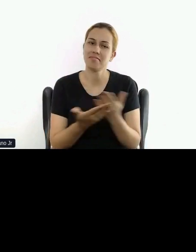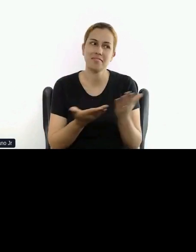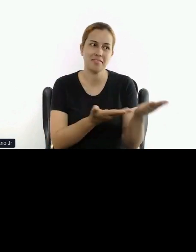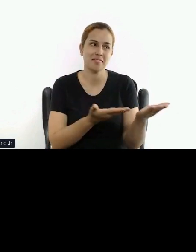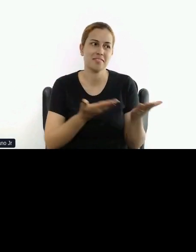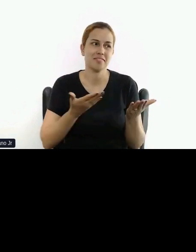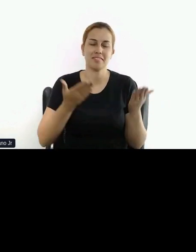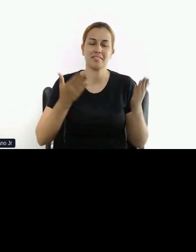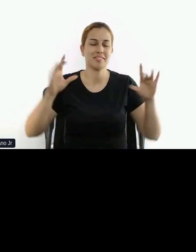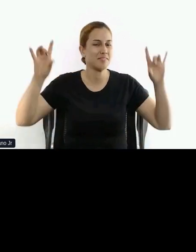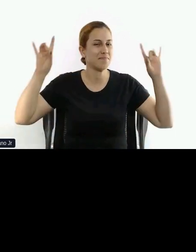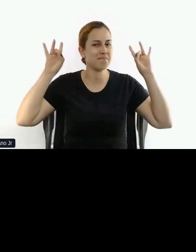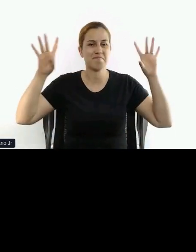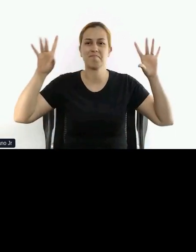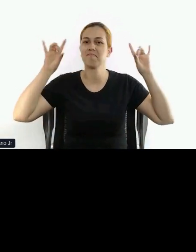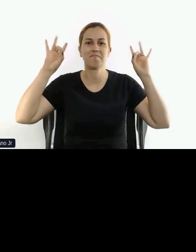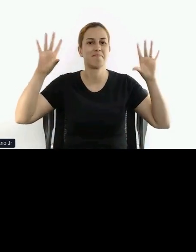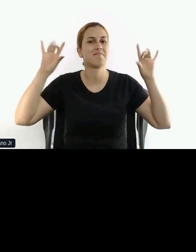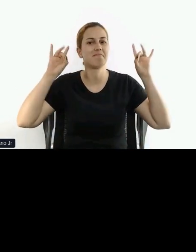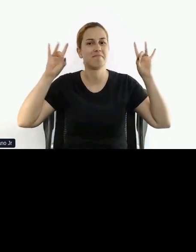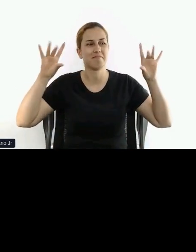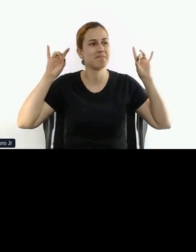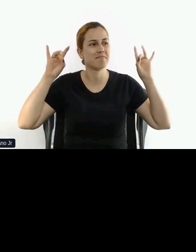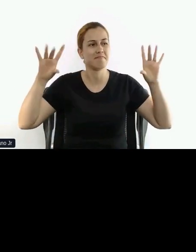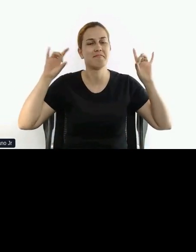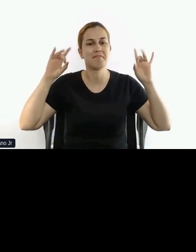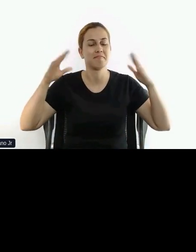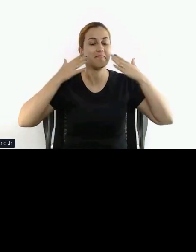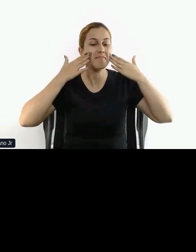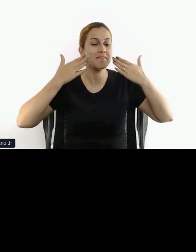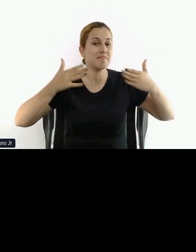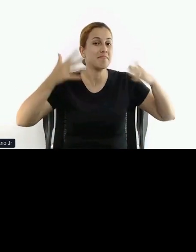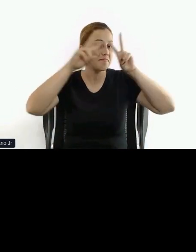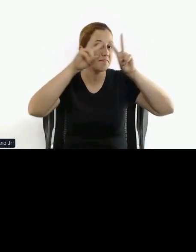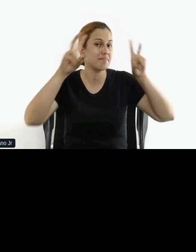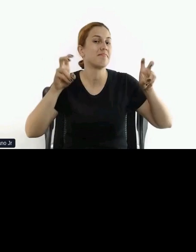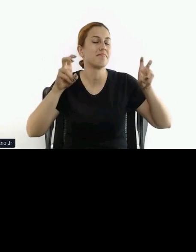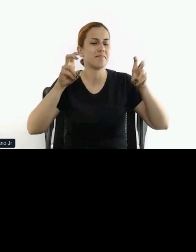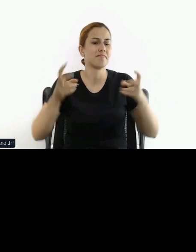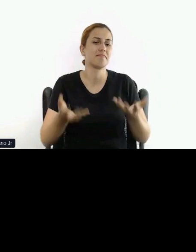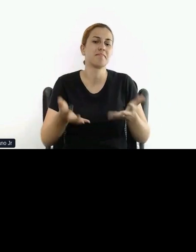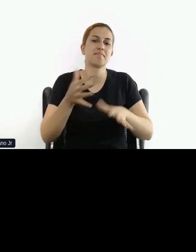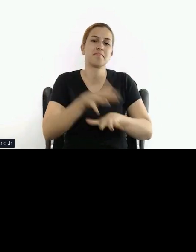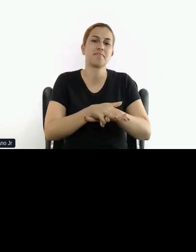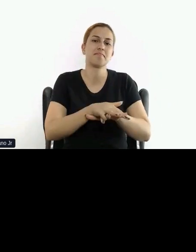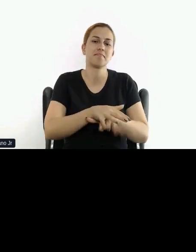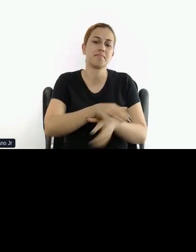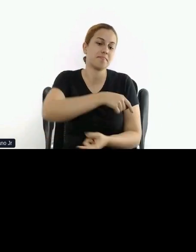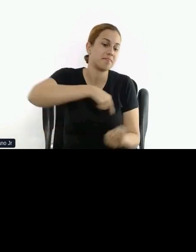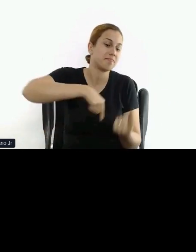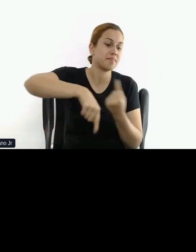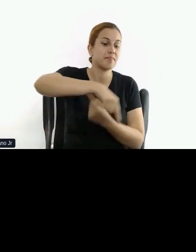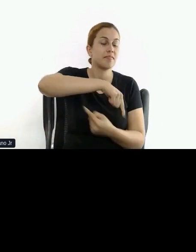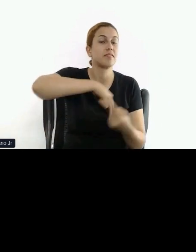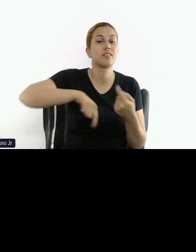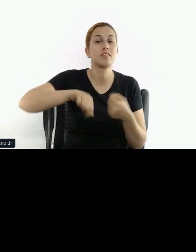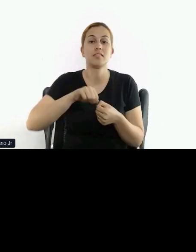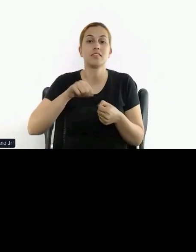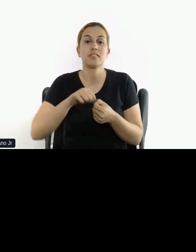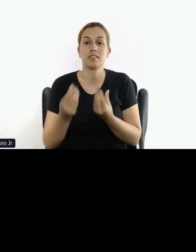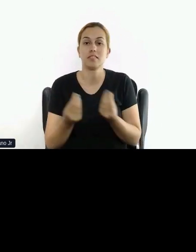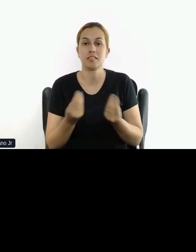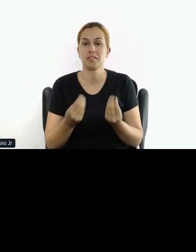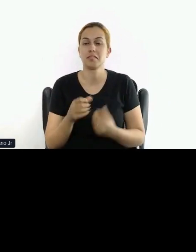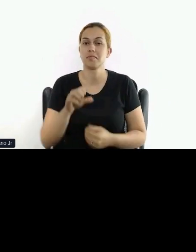mega especiais para poder estar trazendo esses assuntos aqui, a integração de tudo aquilo que a gente fez. O Sérgio foi muito feliz nas suas